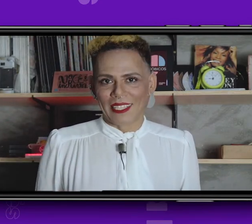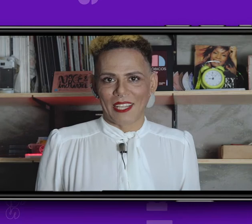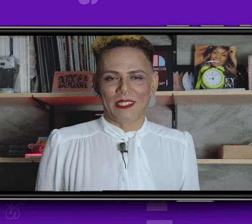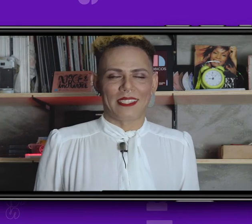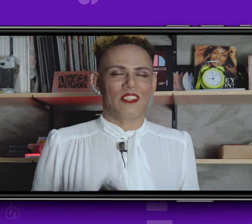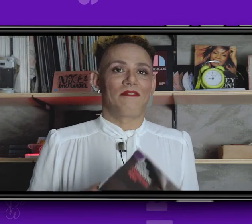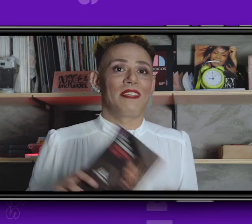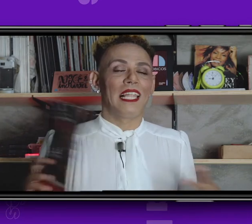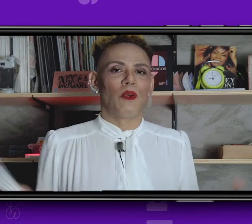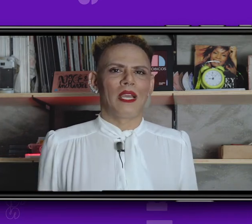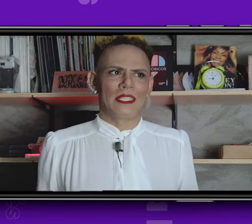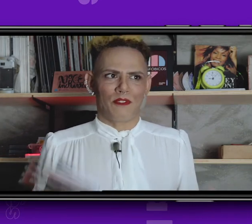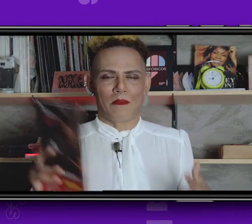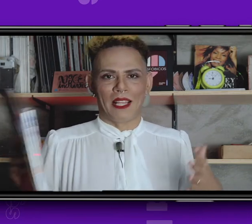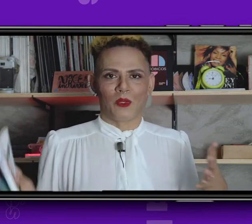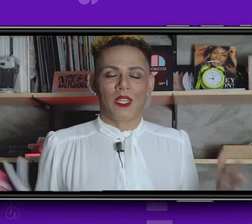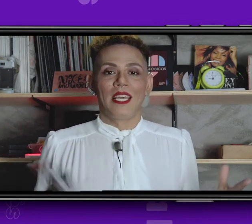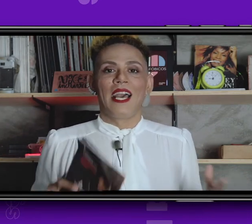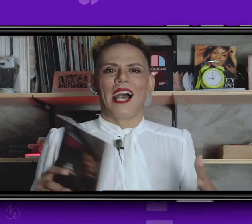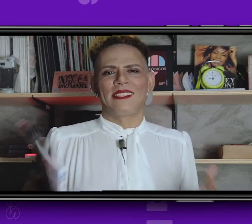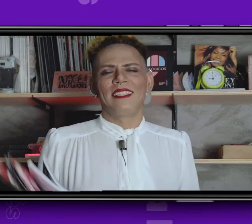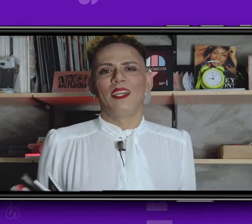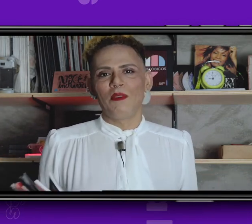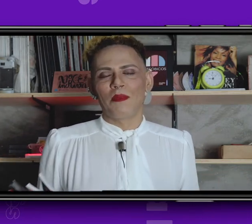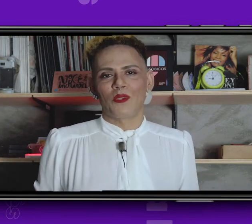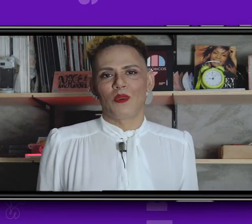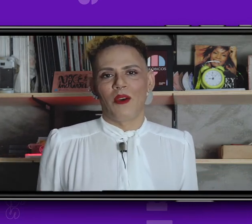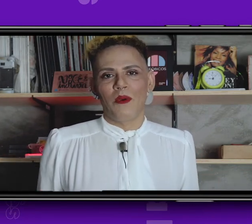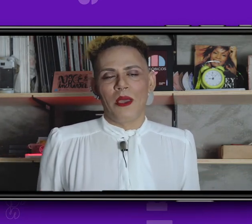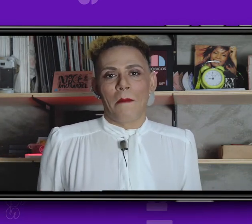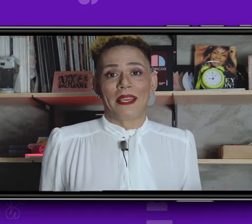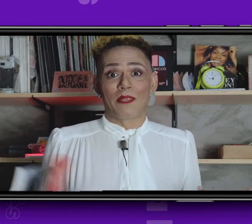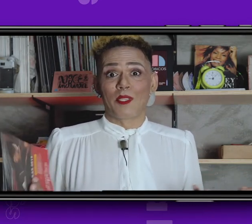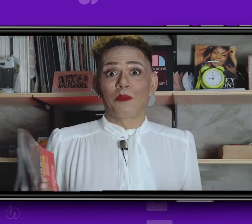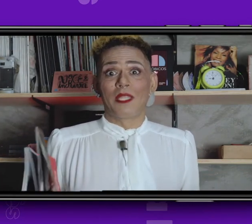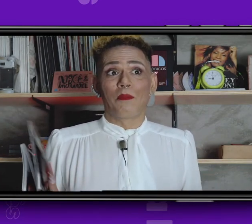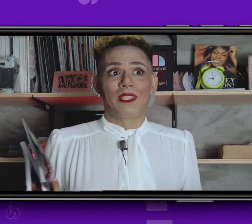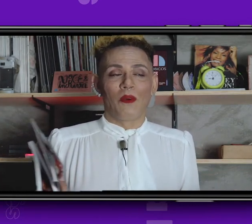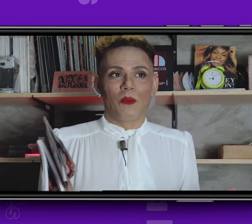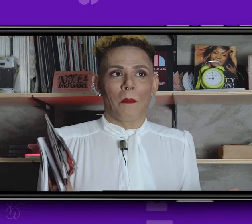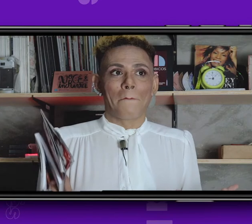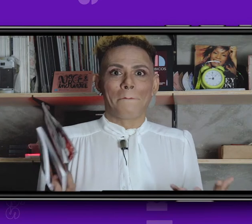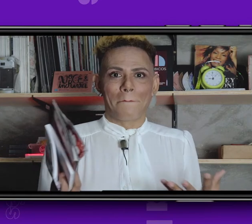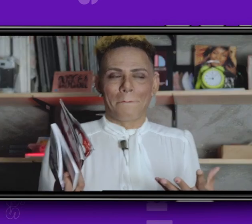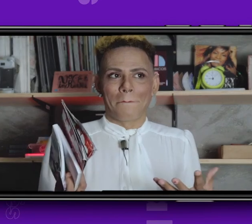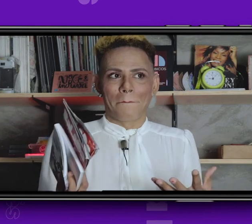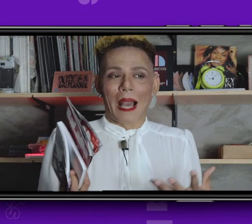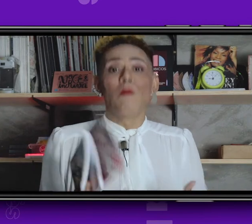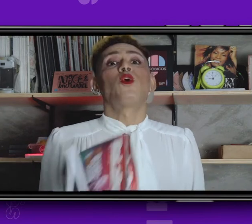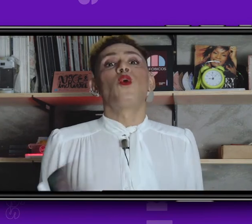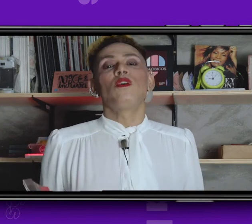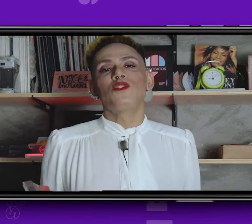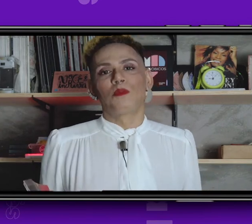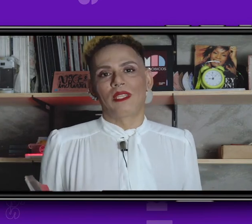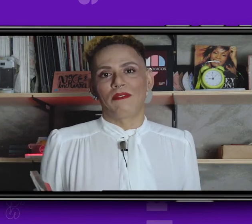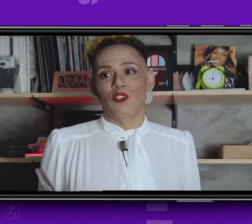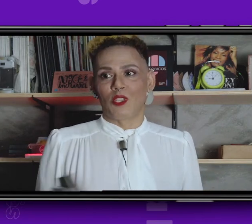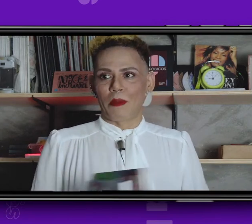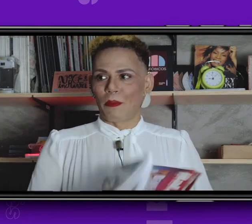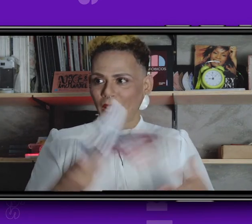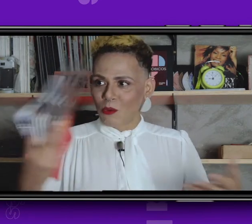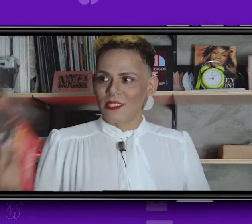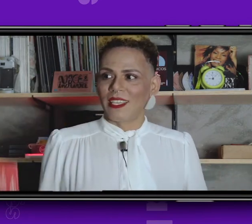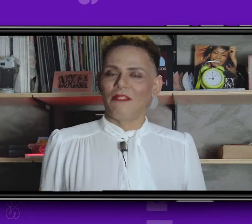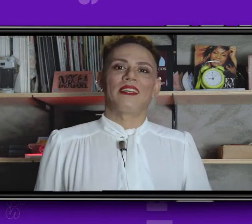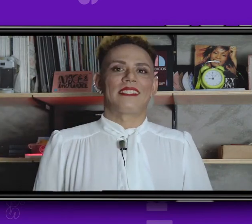muito a Balada, quero desejar vida longa nesse formato, assim, tão impessoal, mas ao mesmo tempo tão amoroso, porque afinal de